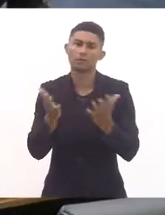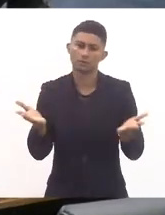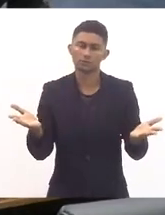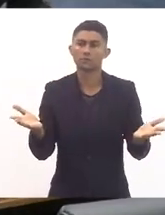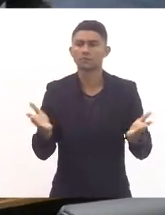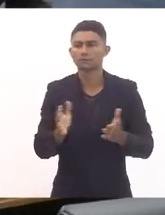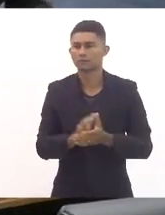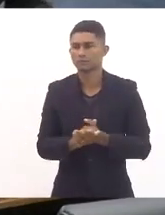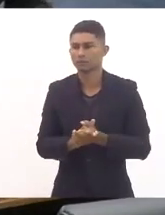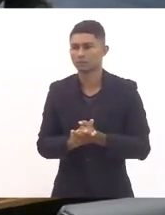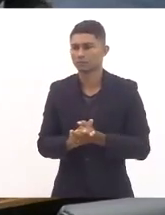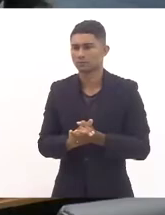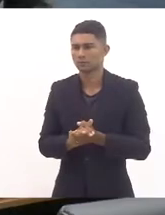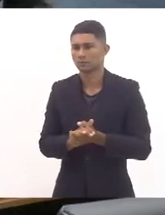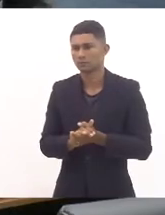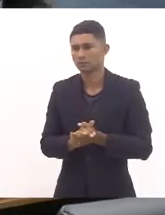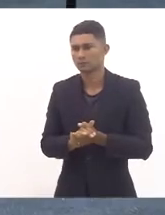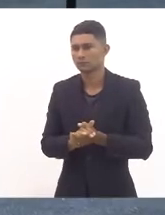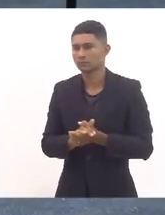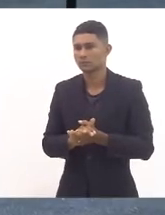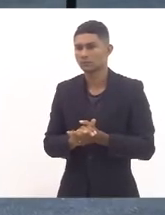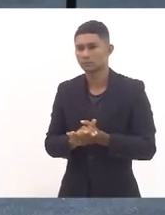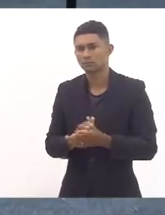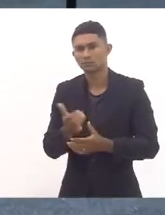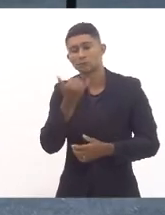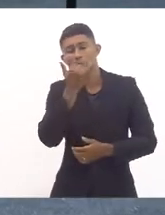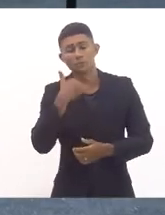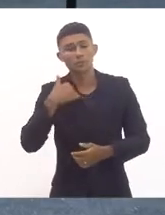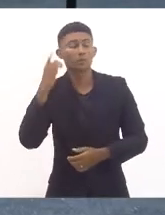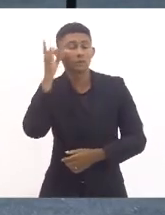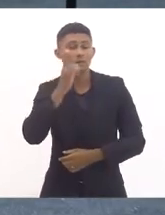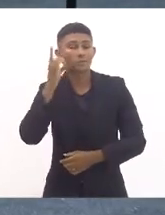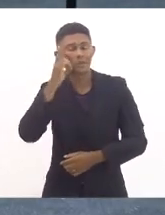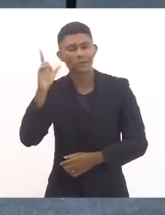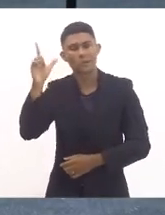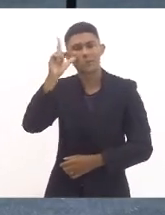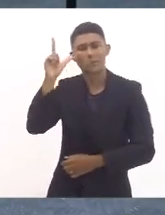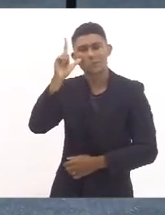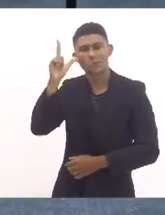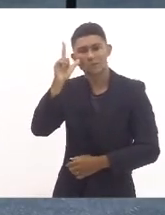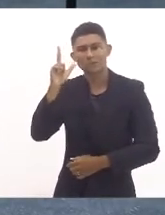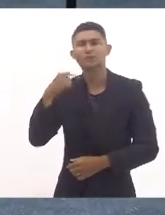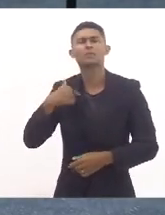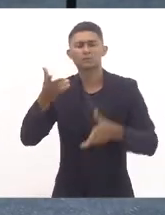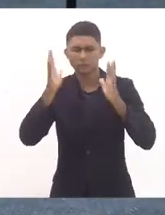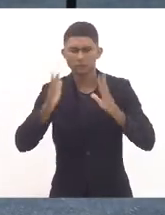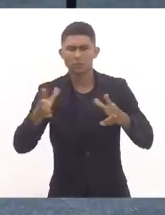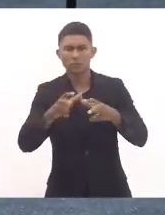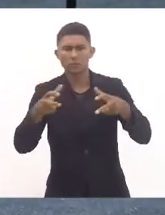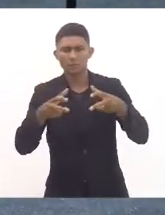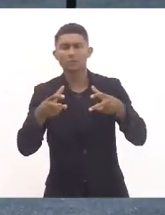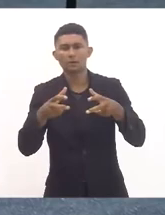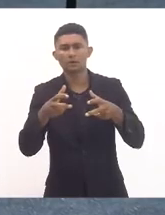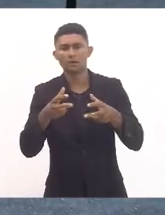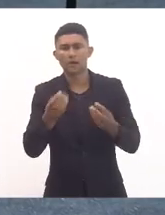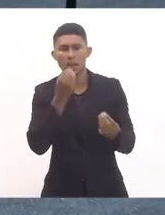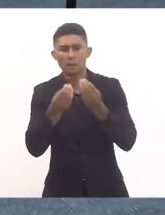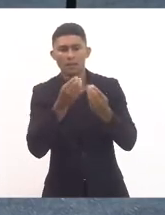Um instante, Lucinha, por favor. Você me ceda a parte. Eu não sou turma, eu sou deputada Lucinha, fiz parte da Comissão de Segurança Alimentar.